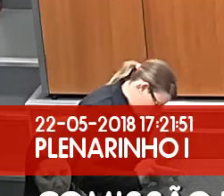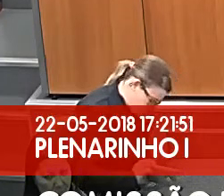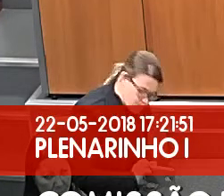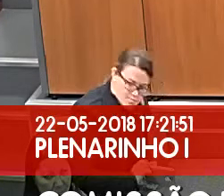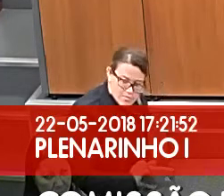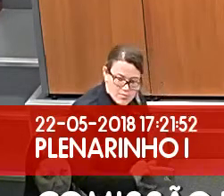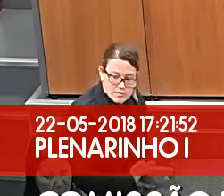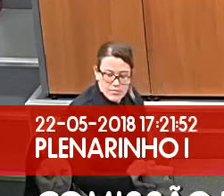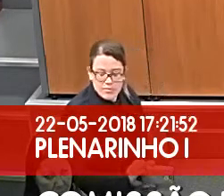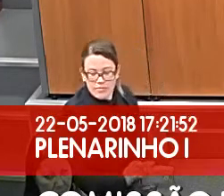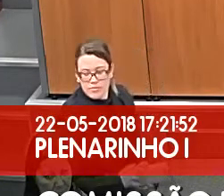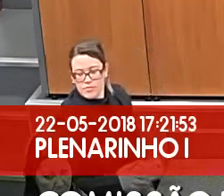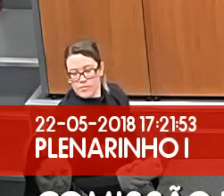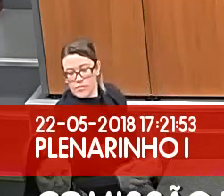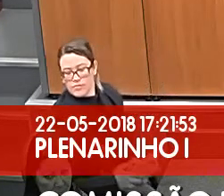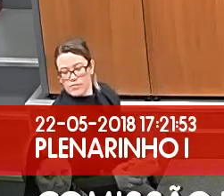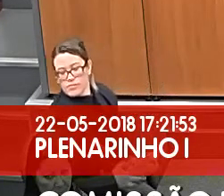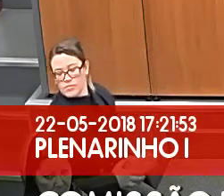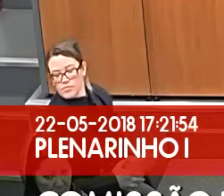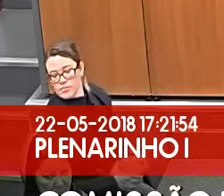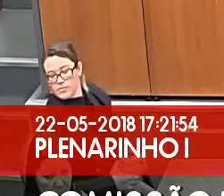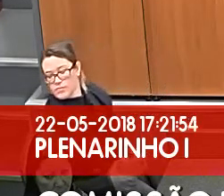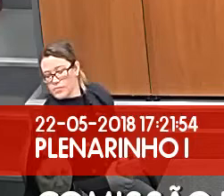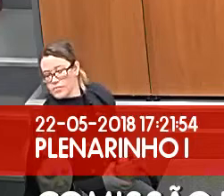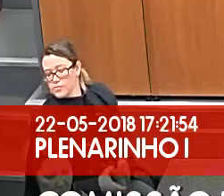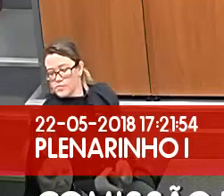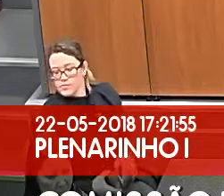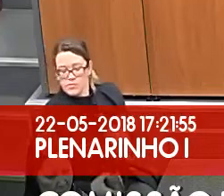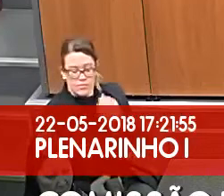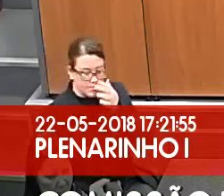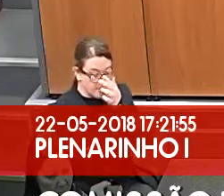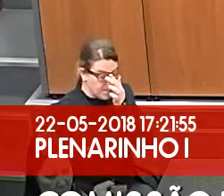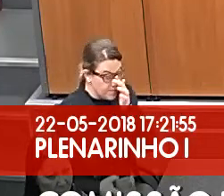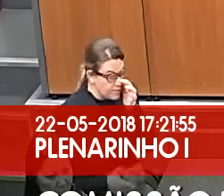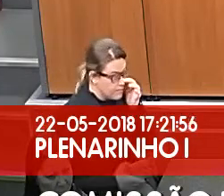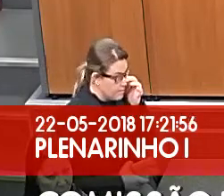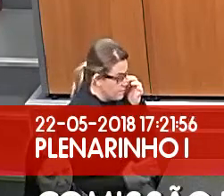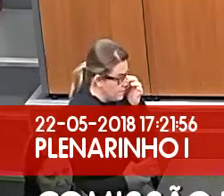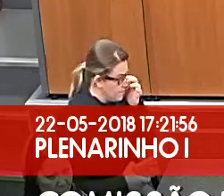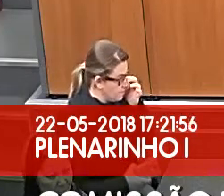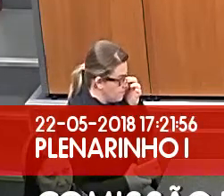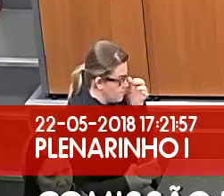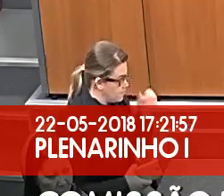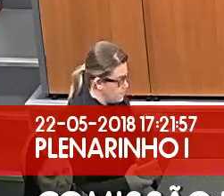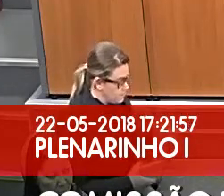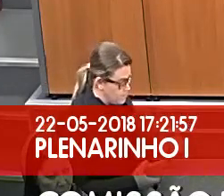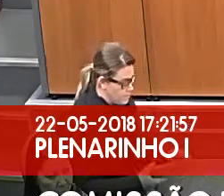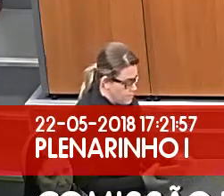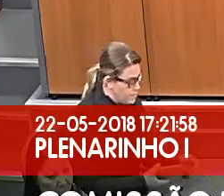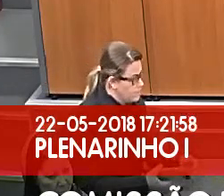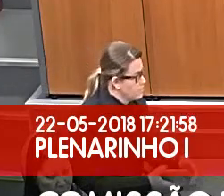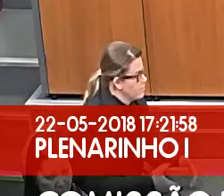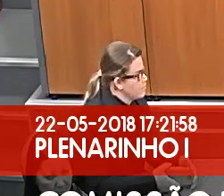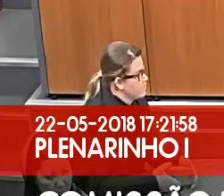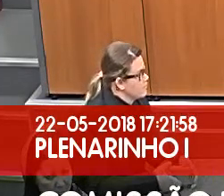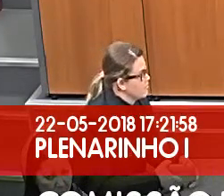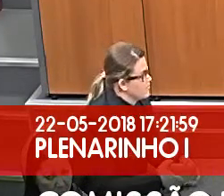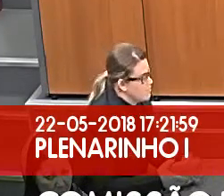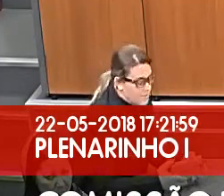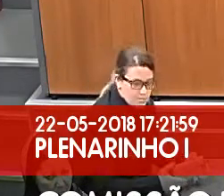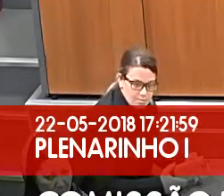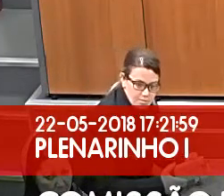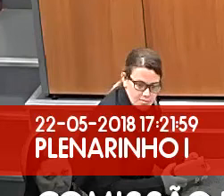técnico, mas ele precisa saber preencher os formulários, ele precisa saber mandar um e-mail. E as empresas cobram do